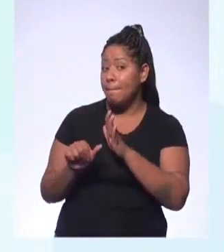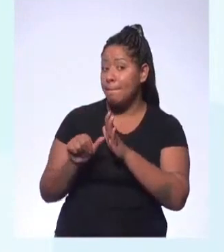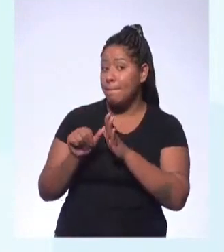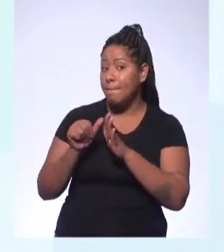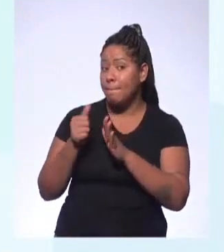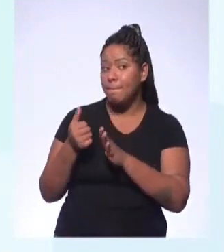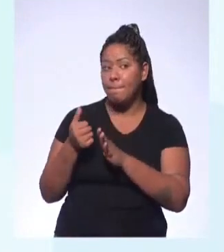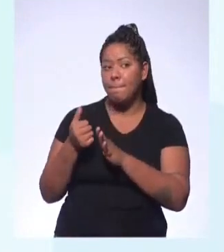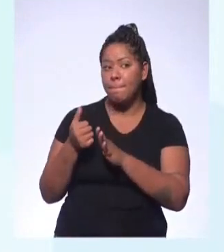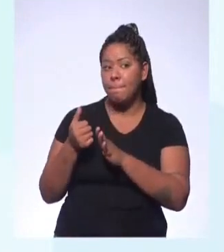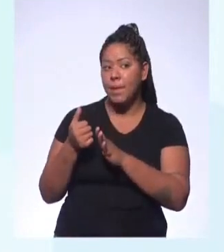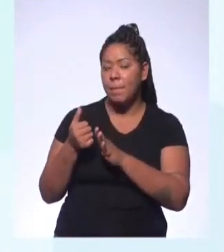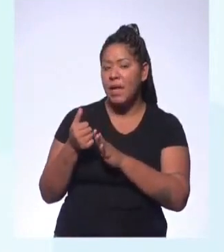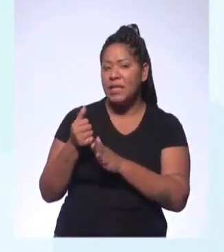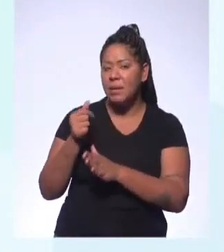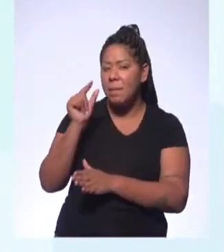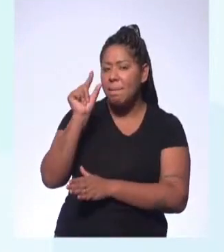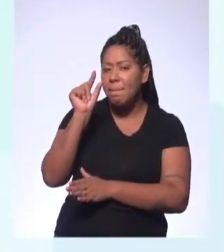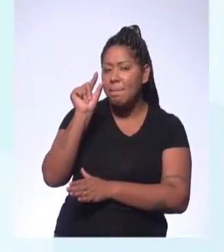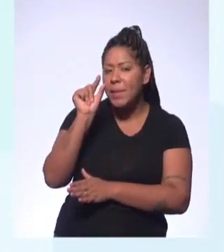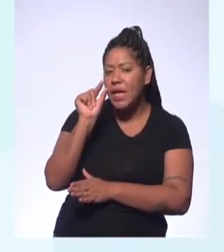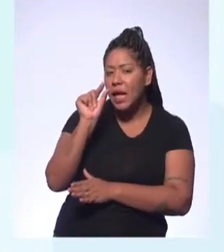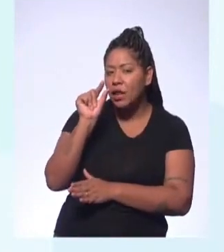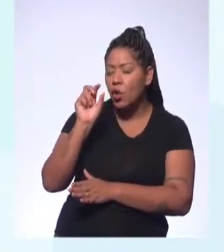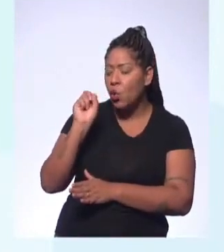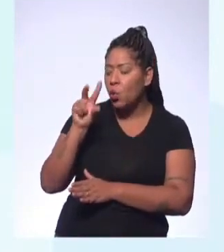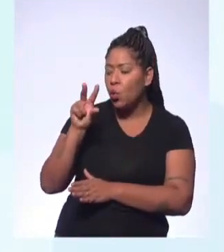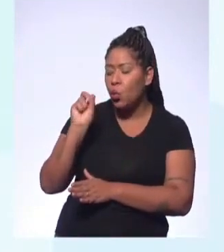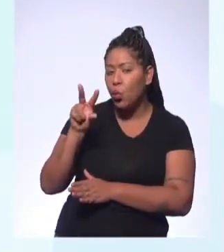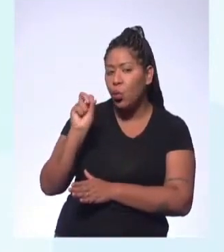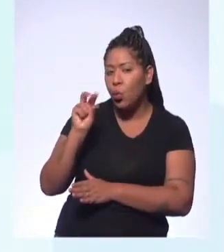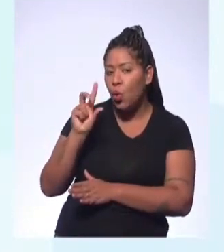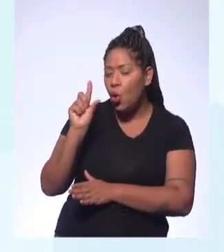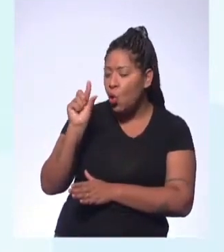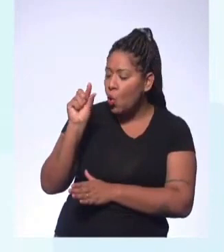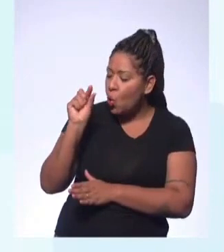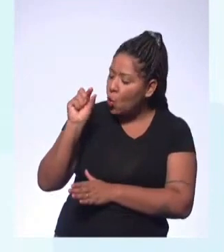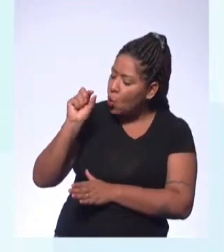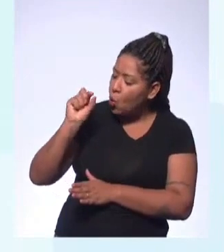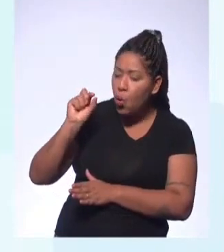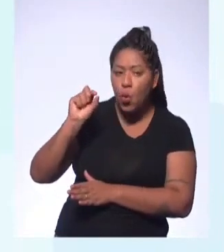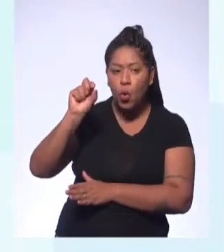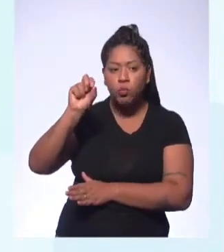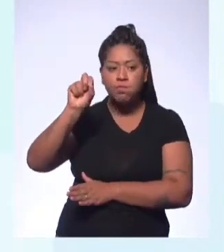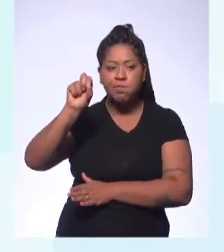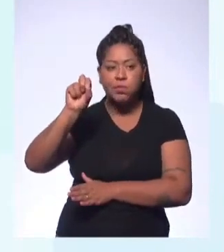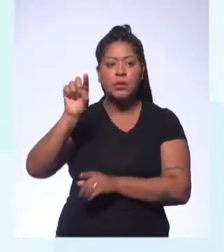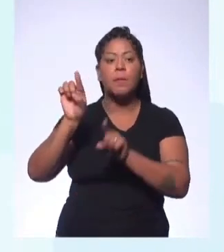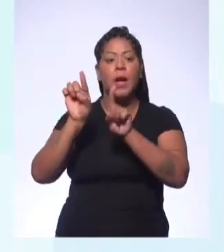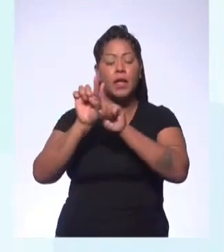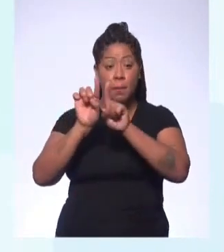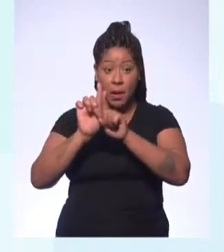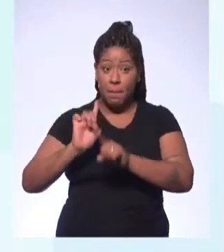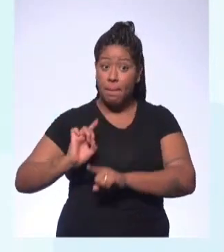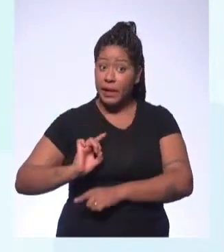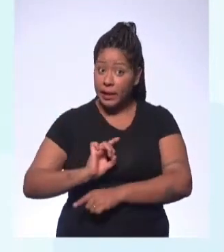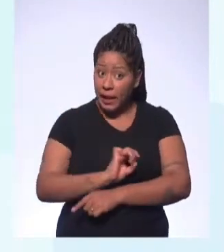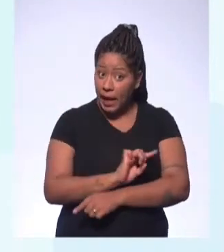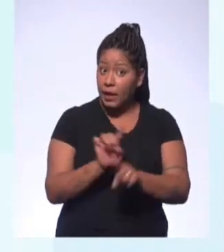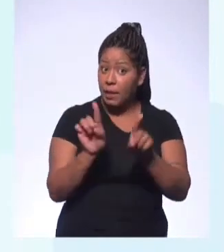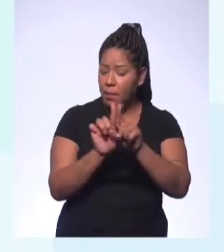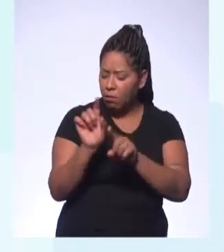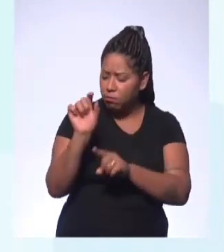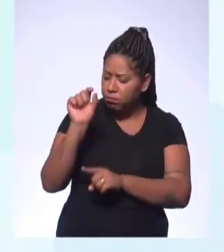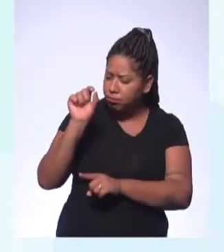regra, sempre muito menor do que a bactéria. A gente vai encontrar bactérias muito pequenas também e vírus maiores, mas, via de regra, o vírus vai